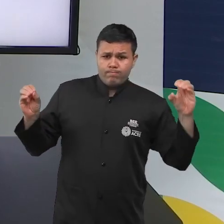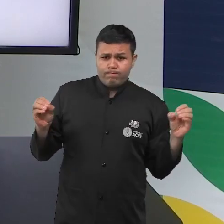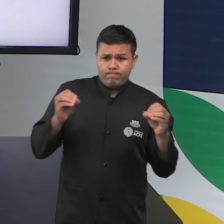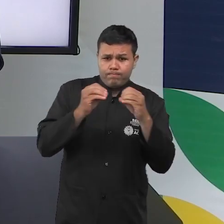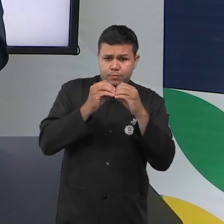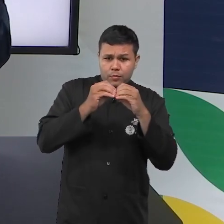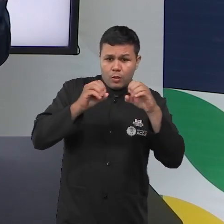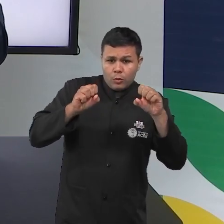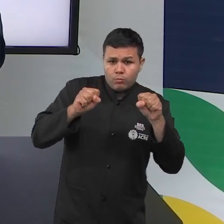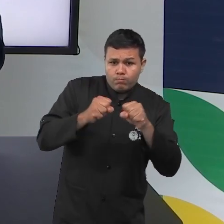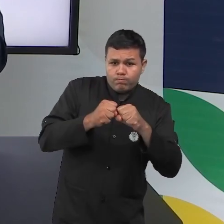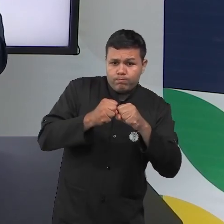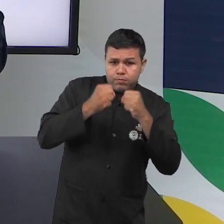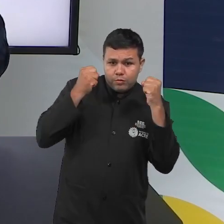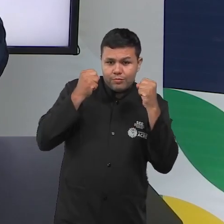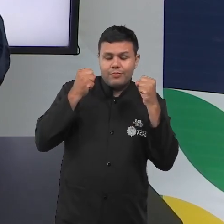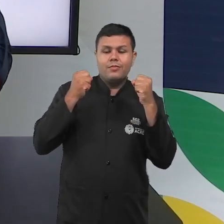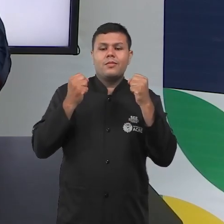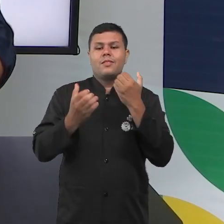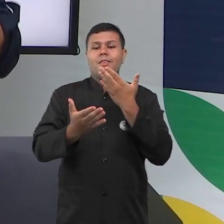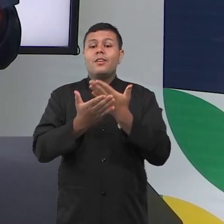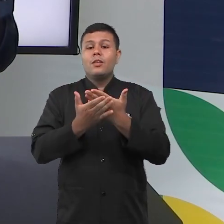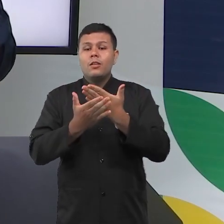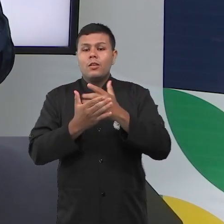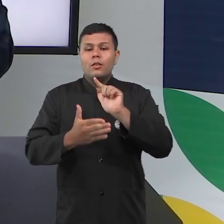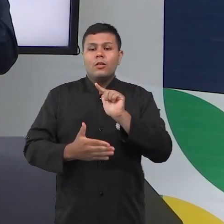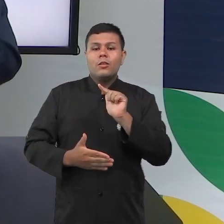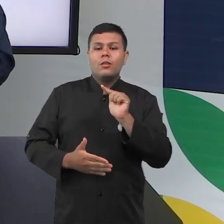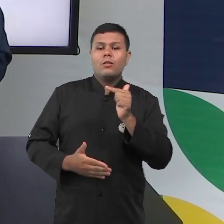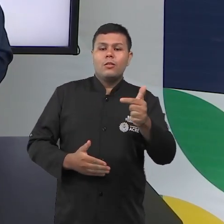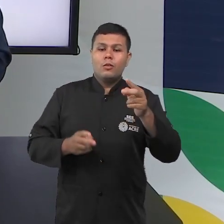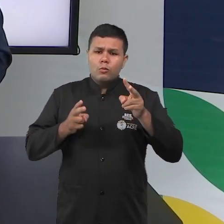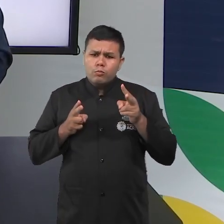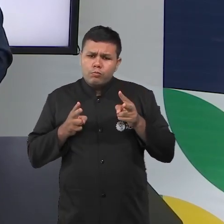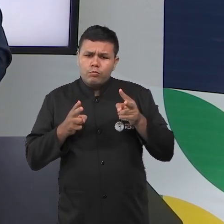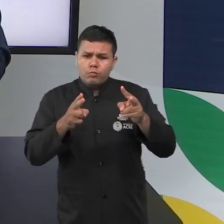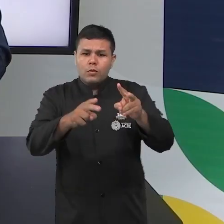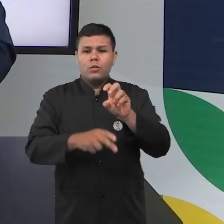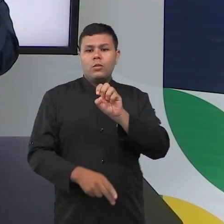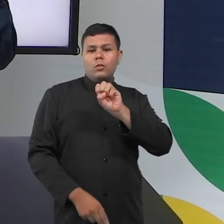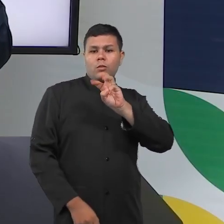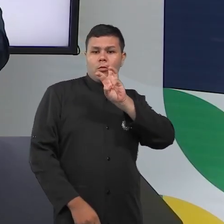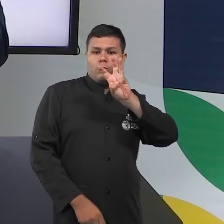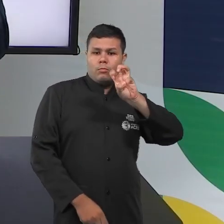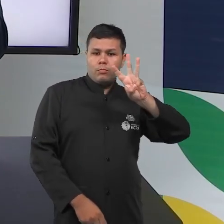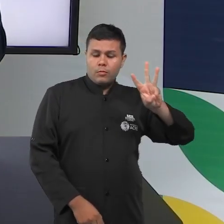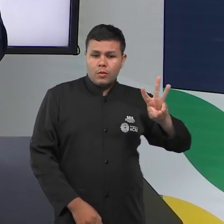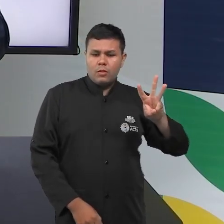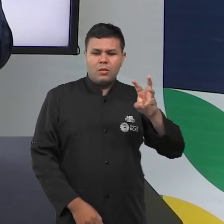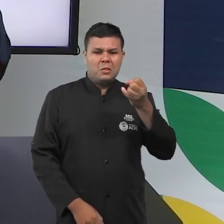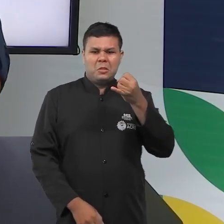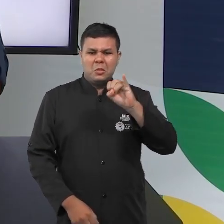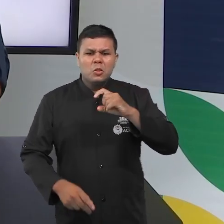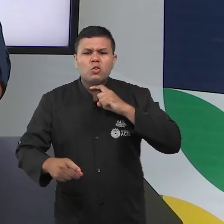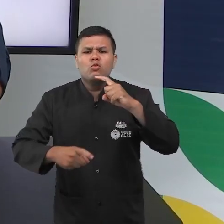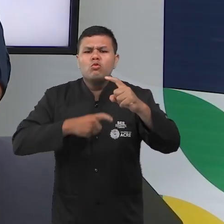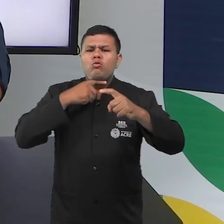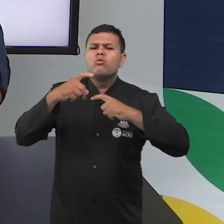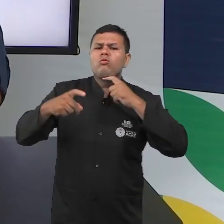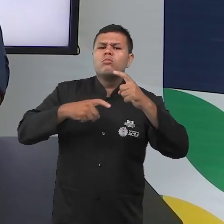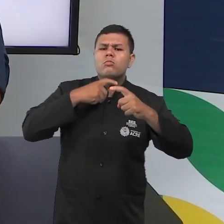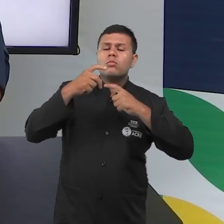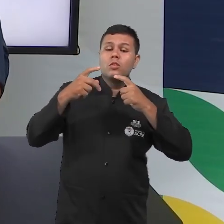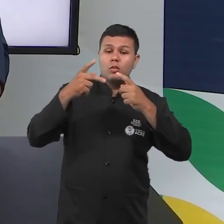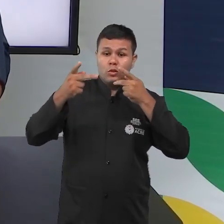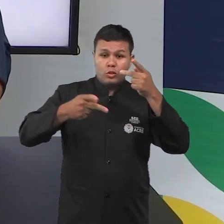fusão nuclear. Para essas e outras aulas, pessoal, é só continuar acessando nossa plataforma. Se ficou alguma dúvida, nós